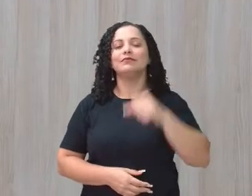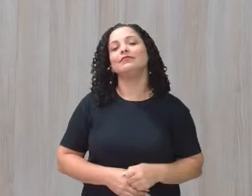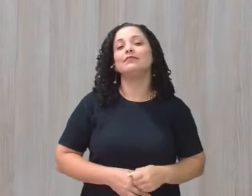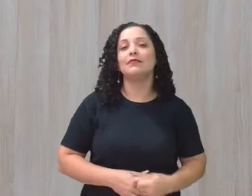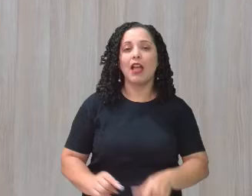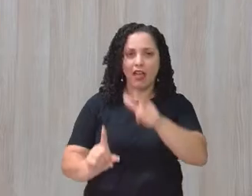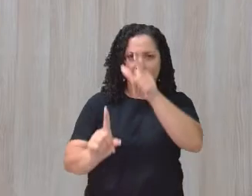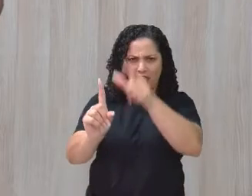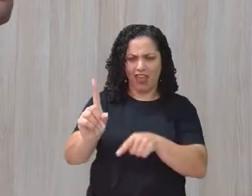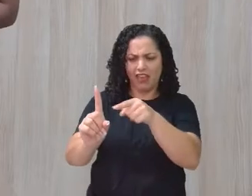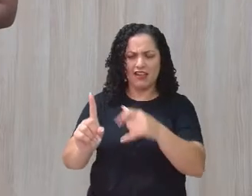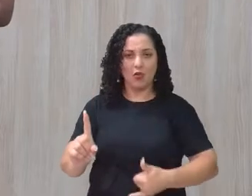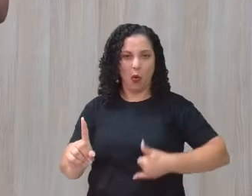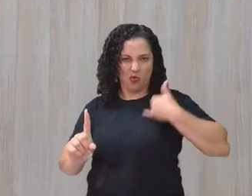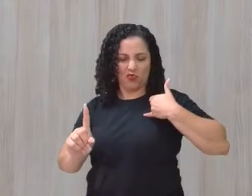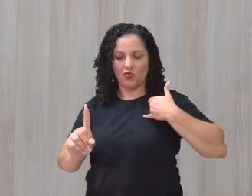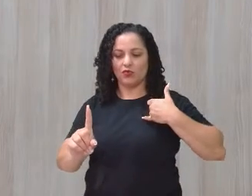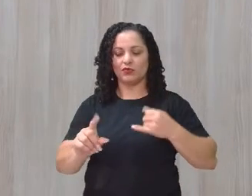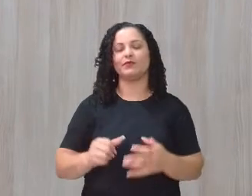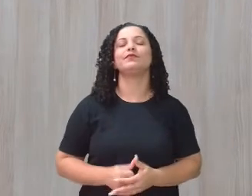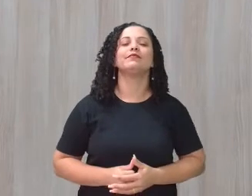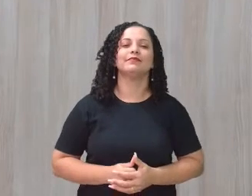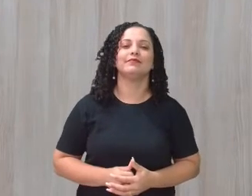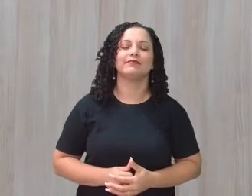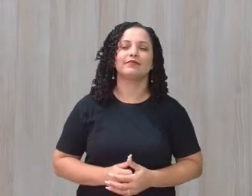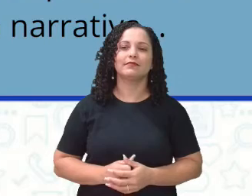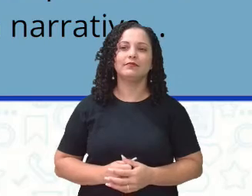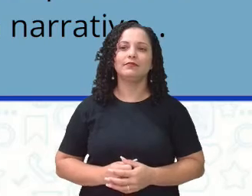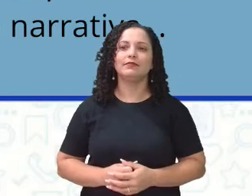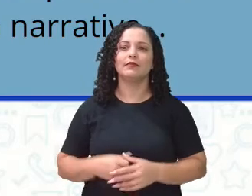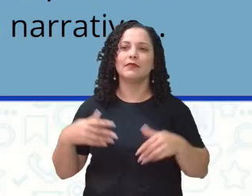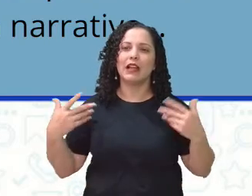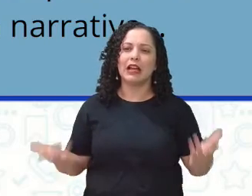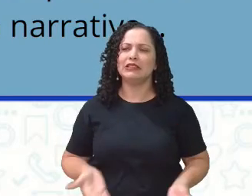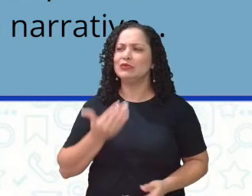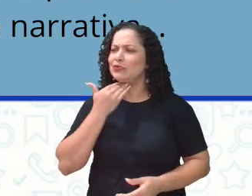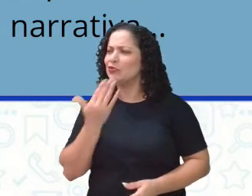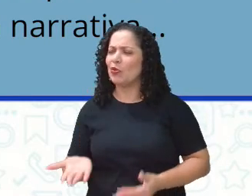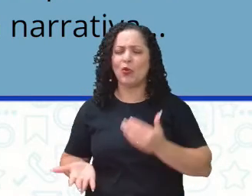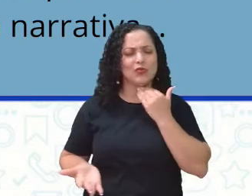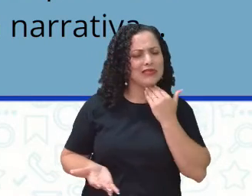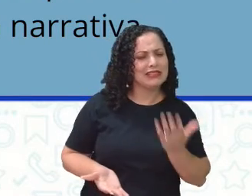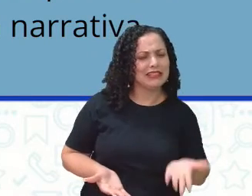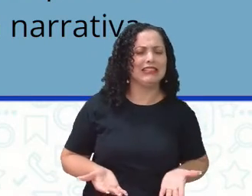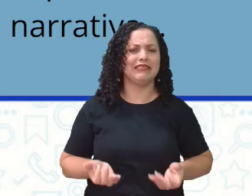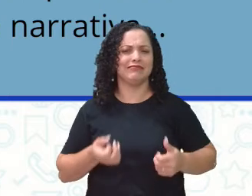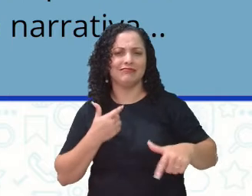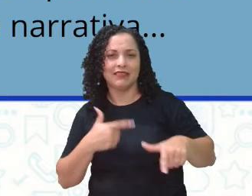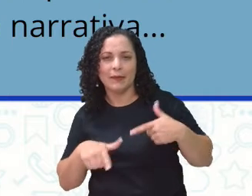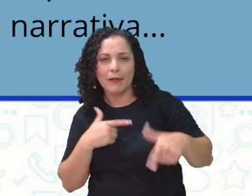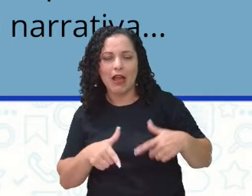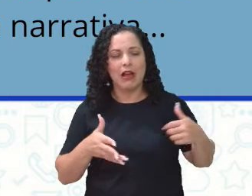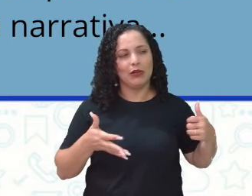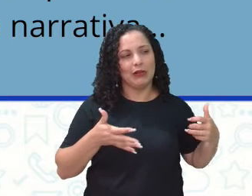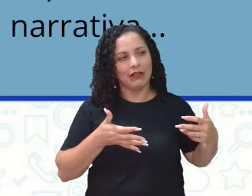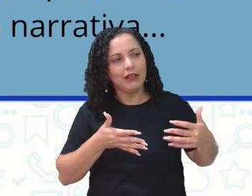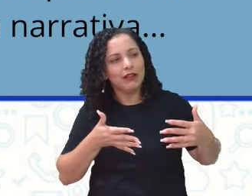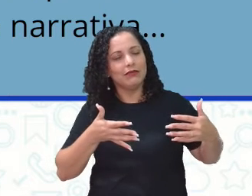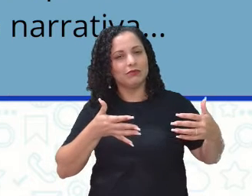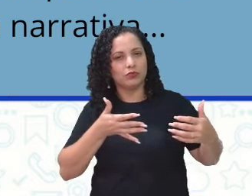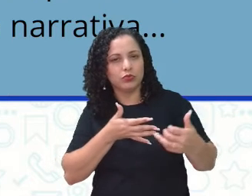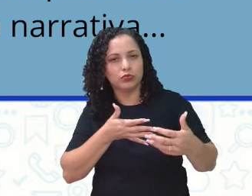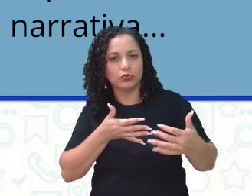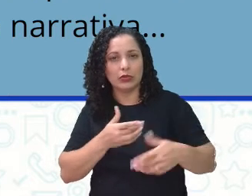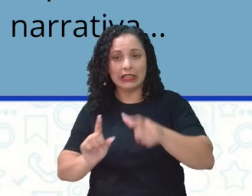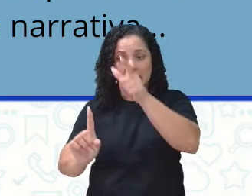uma pessoa bastante orgulhosa, tá certo? Ao não conseguir exercer bem a sua função de carteiro, a